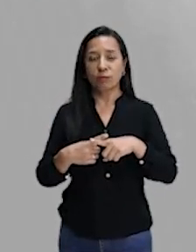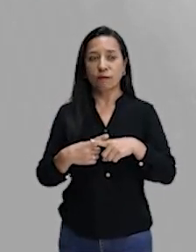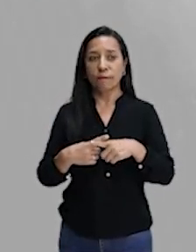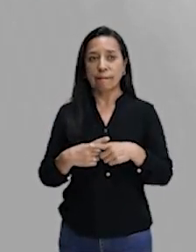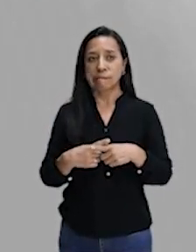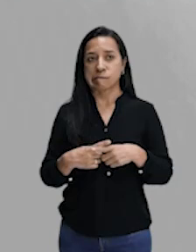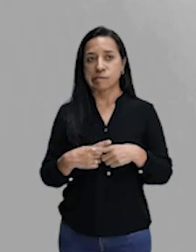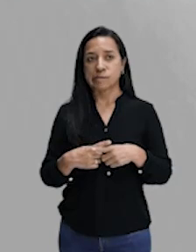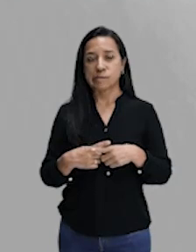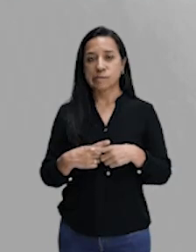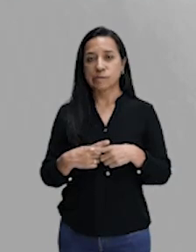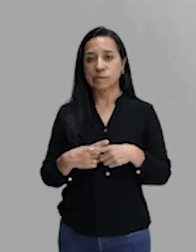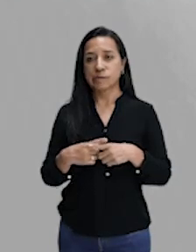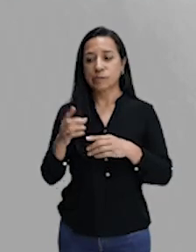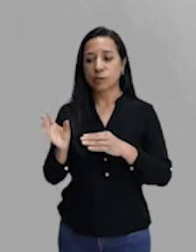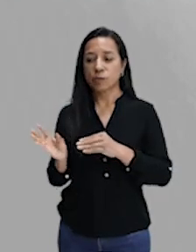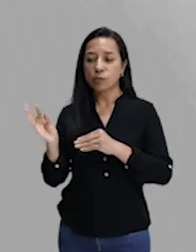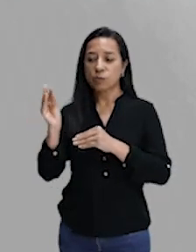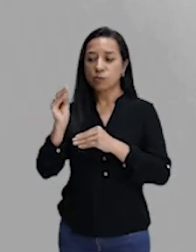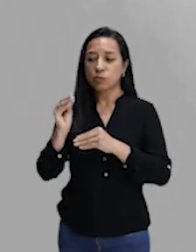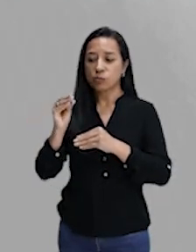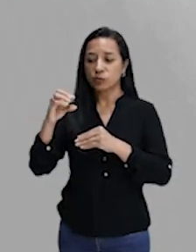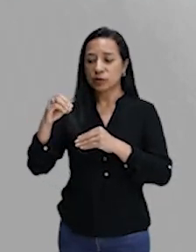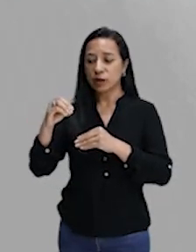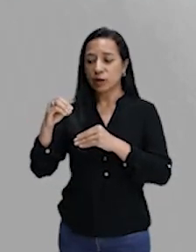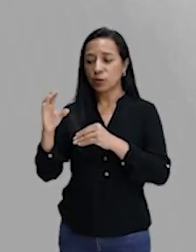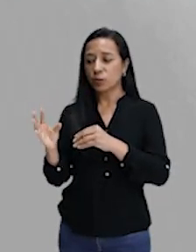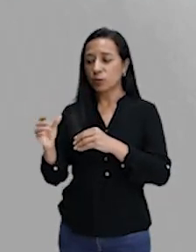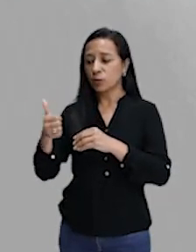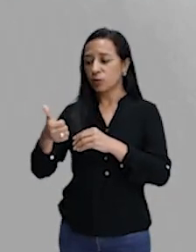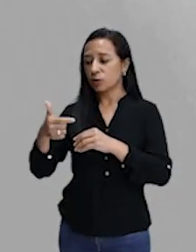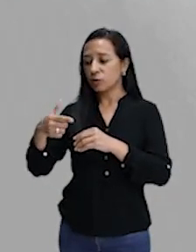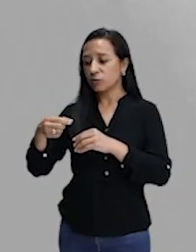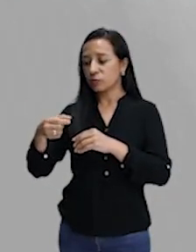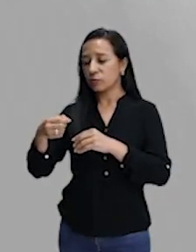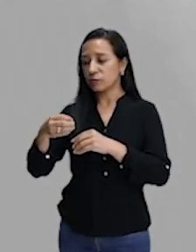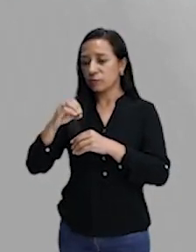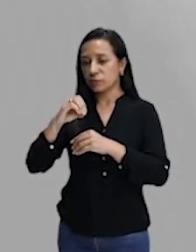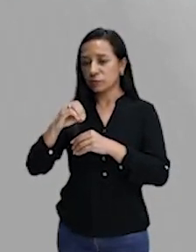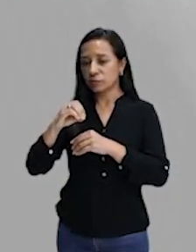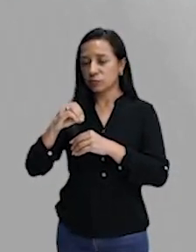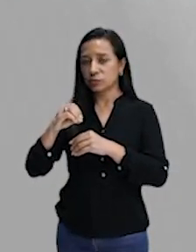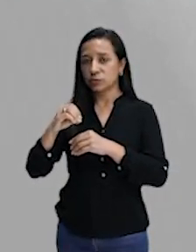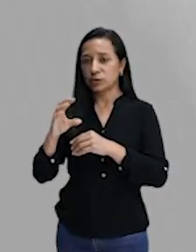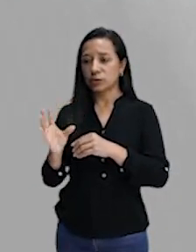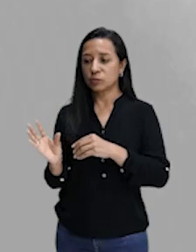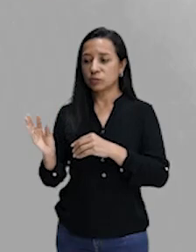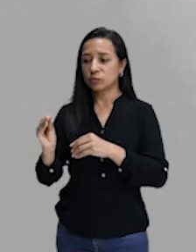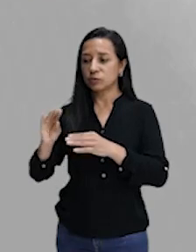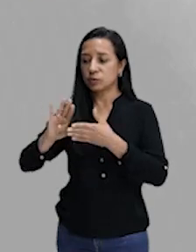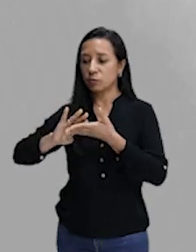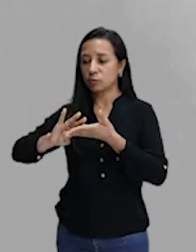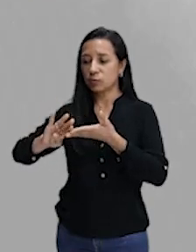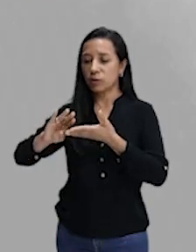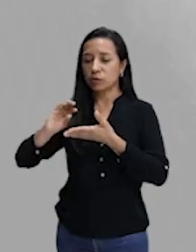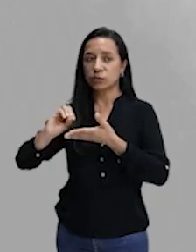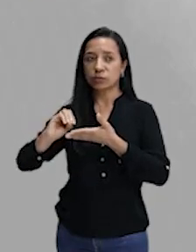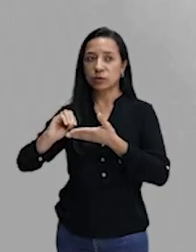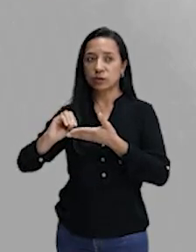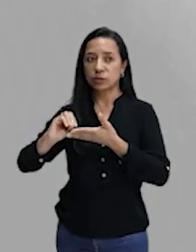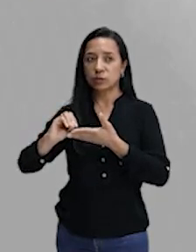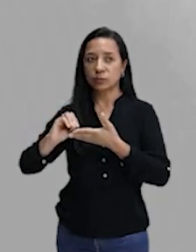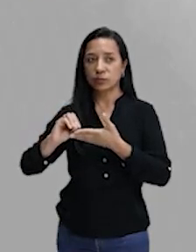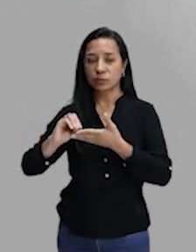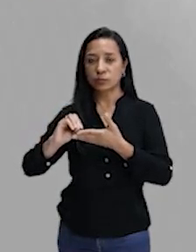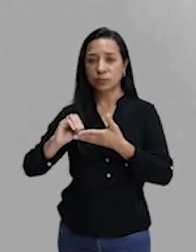eu vou retirar este 0 do 120 e esta vírgula do 0,35 ela